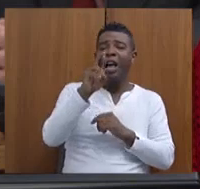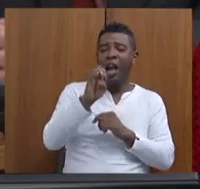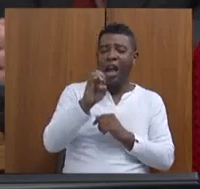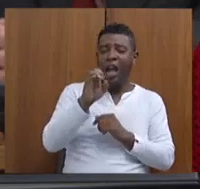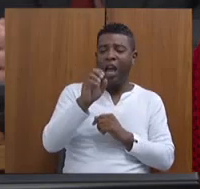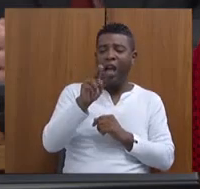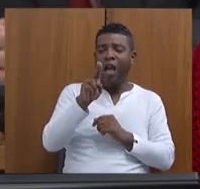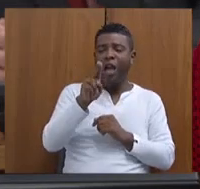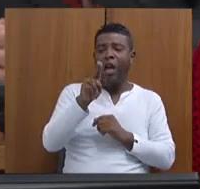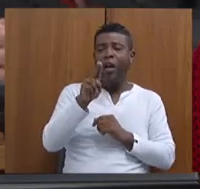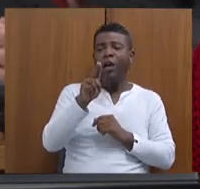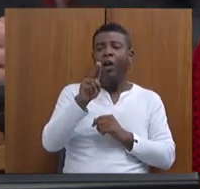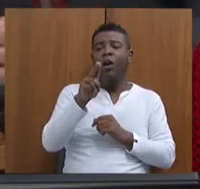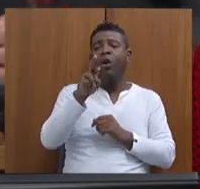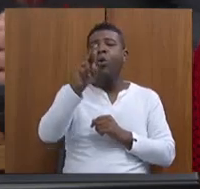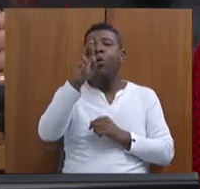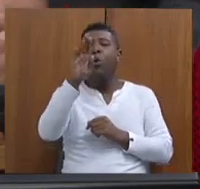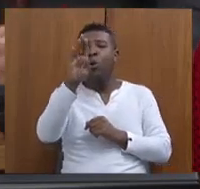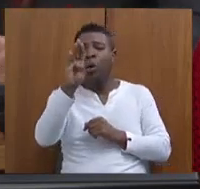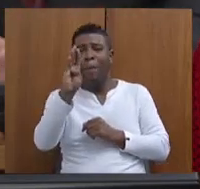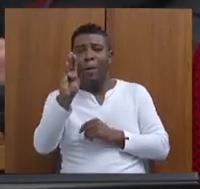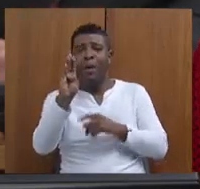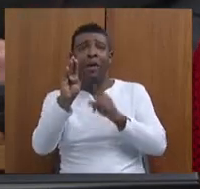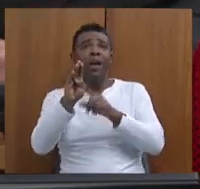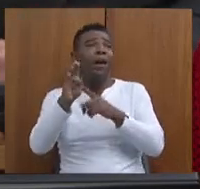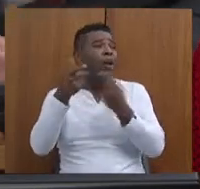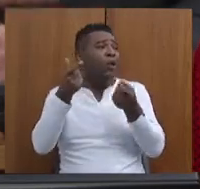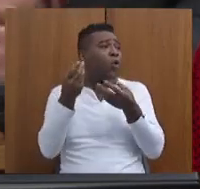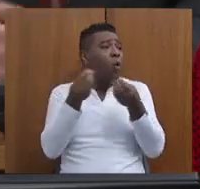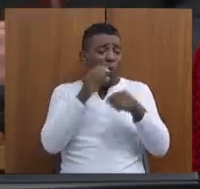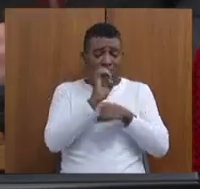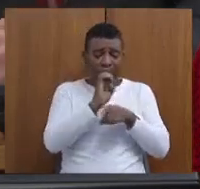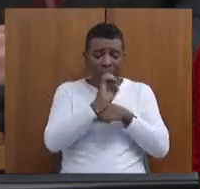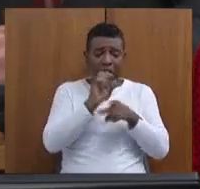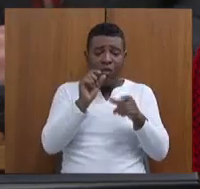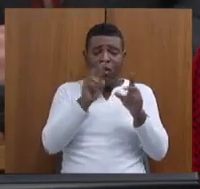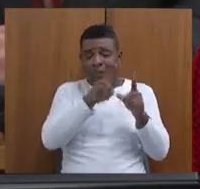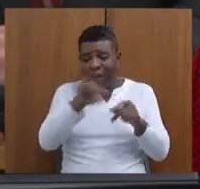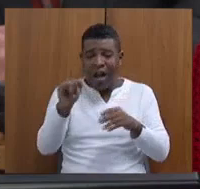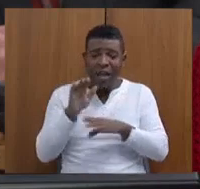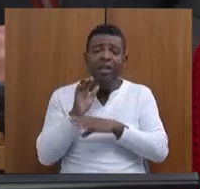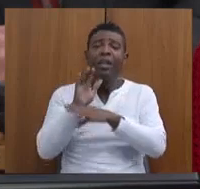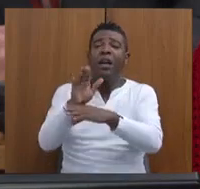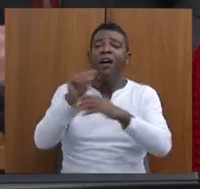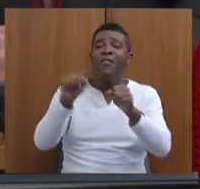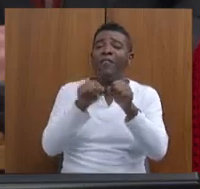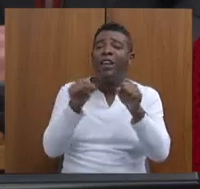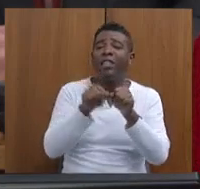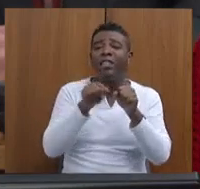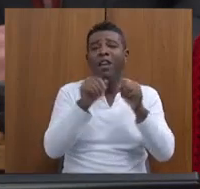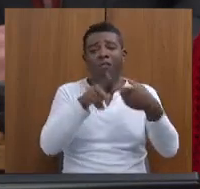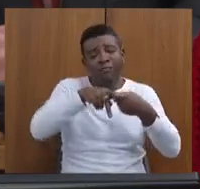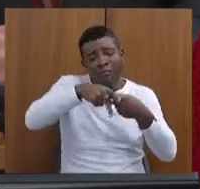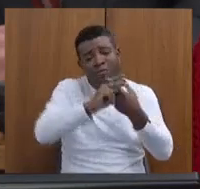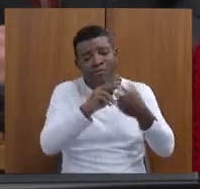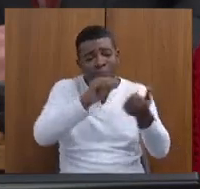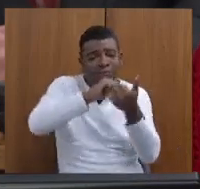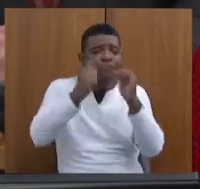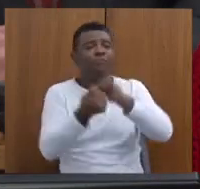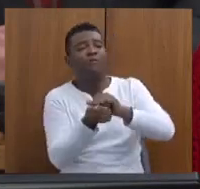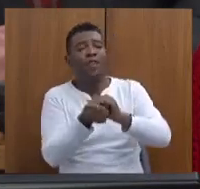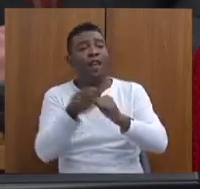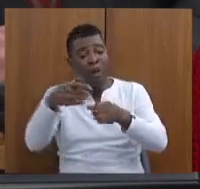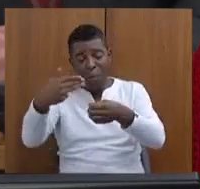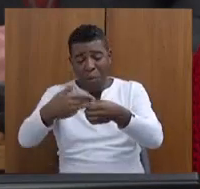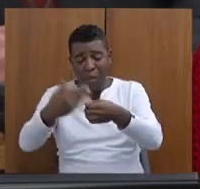não tem condições de fazer essa regularização sem que o município tomasse essa iniciativa né